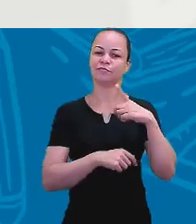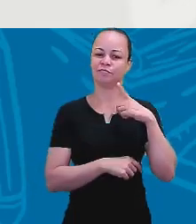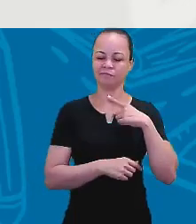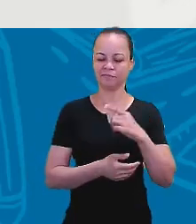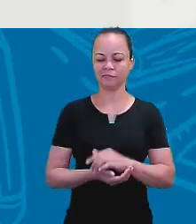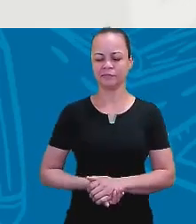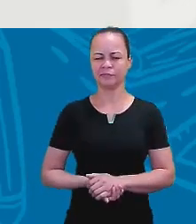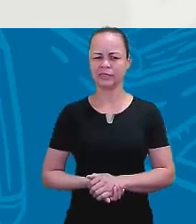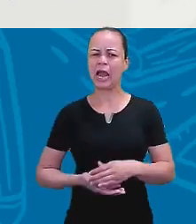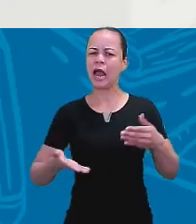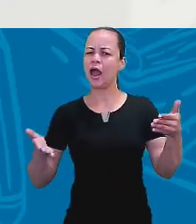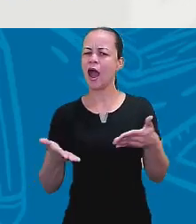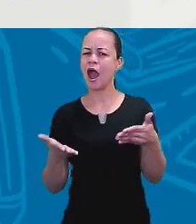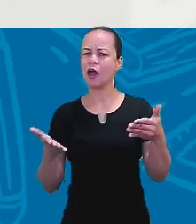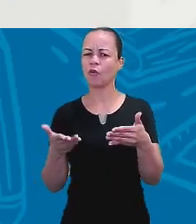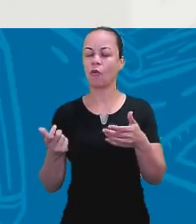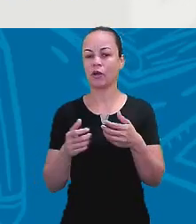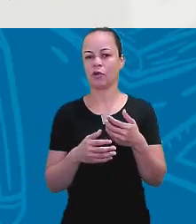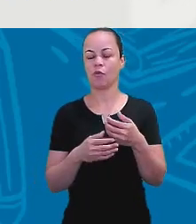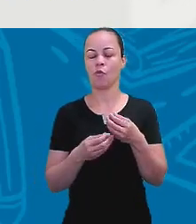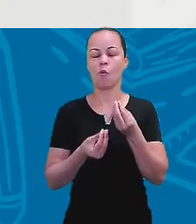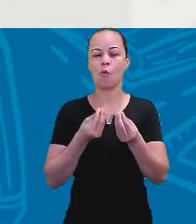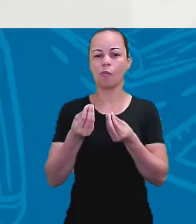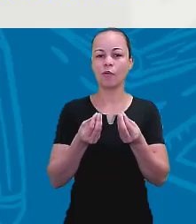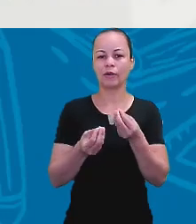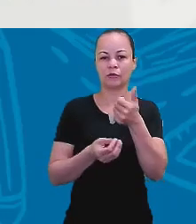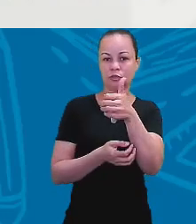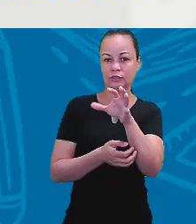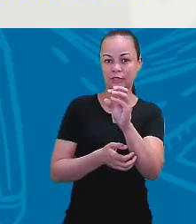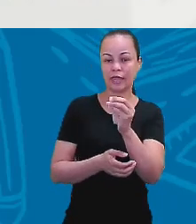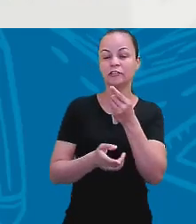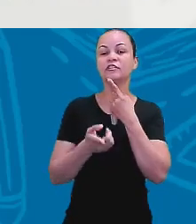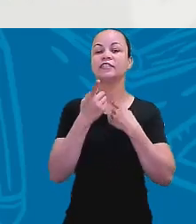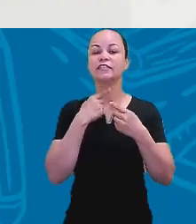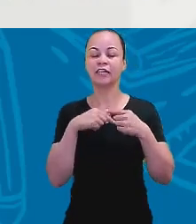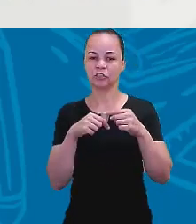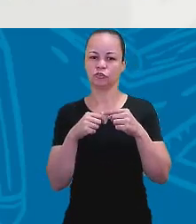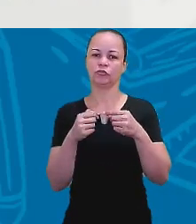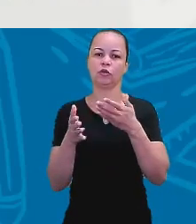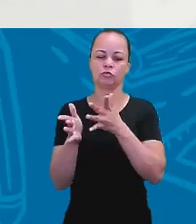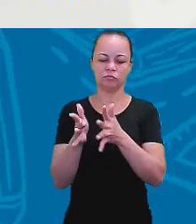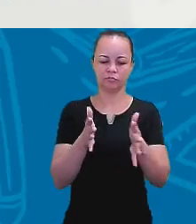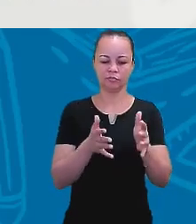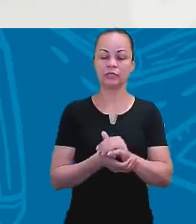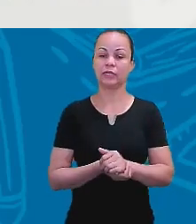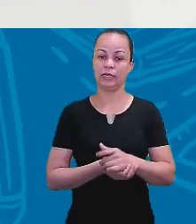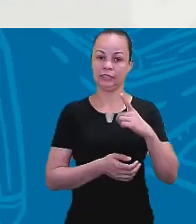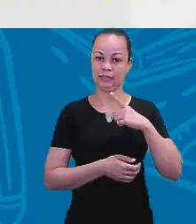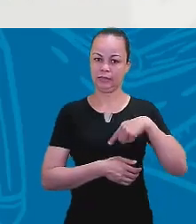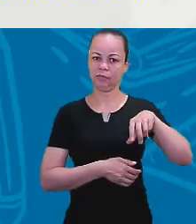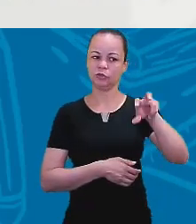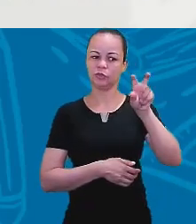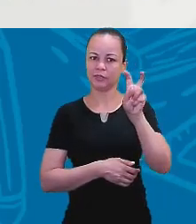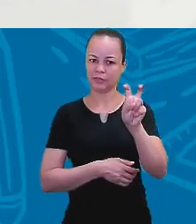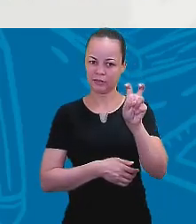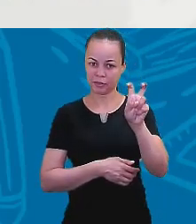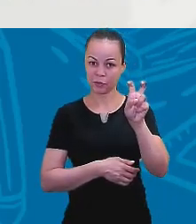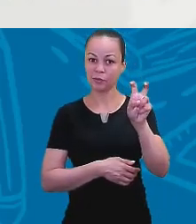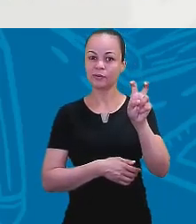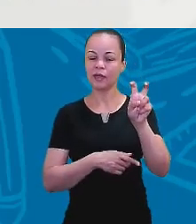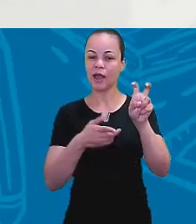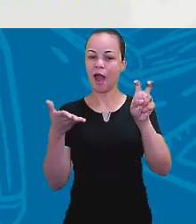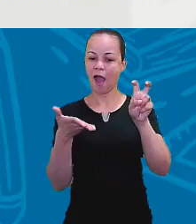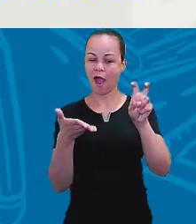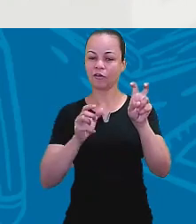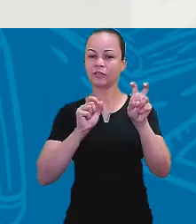E agora, como eram 10 desejos, a gente vai continuar contando. Então, Nós tínhamos 5 estrelas, agora